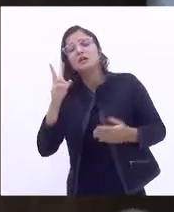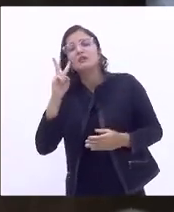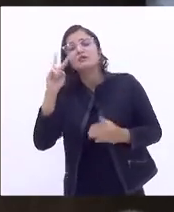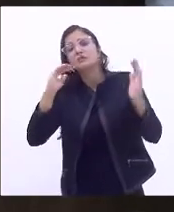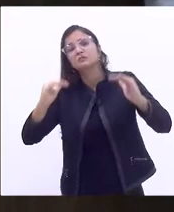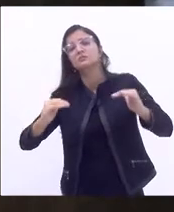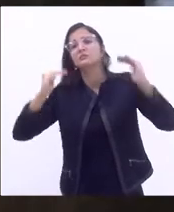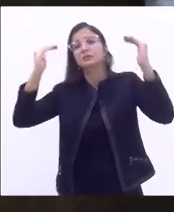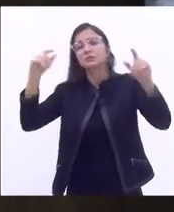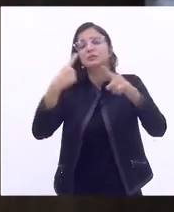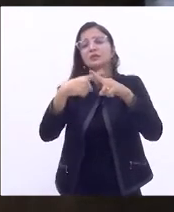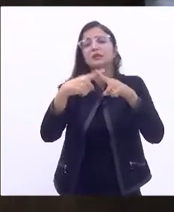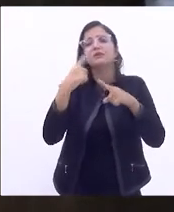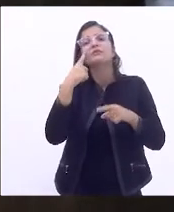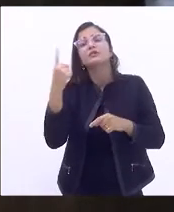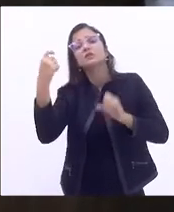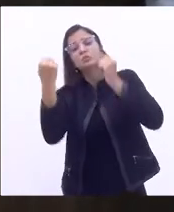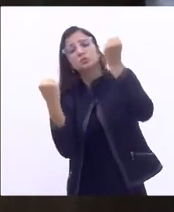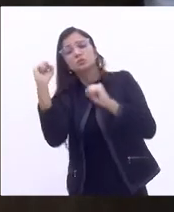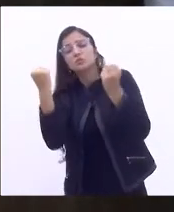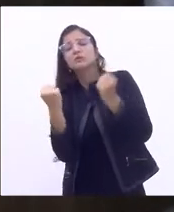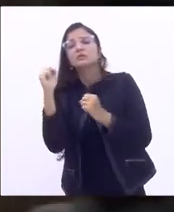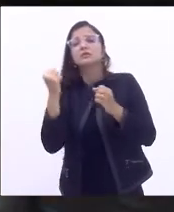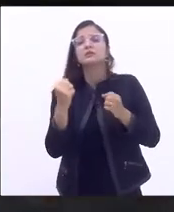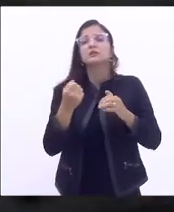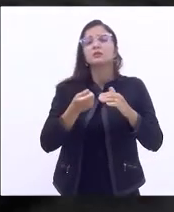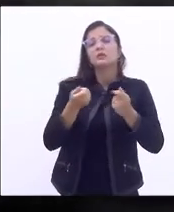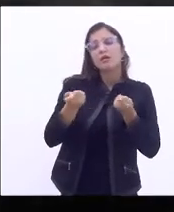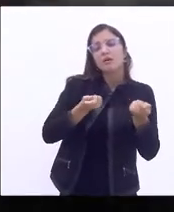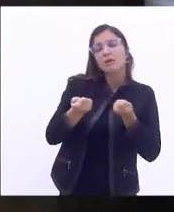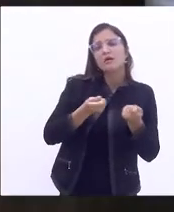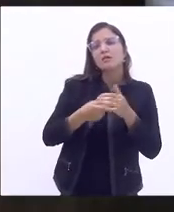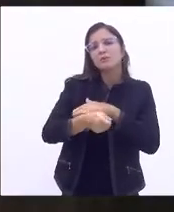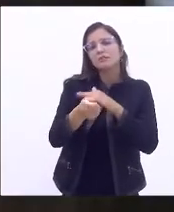entre indústria e comércio. Então, eu queria só